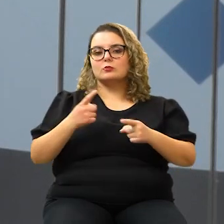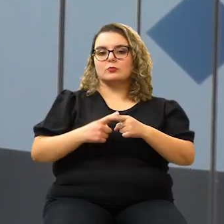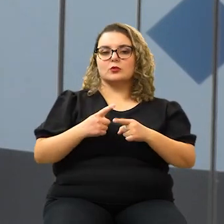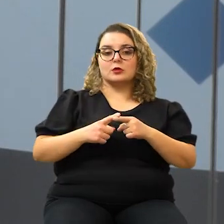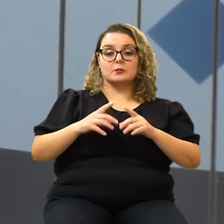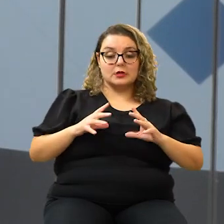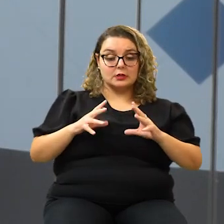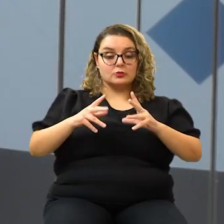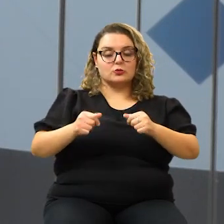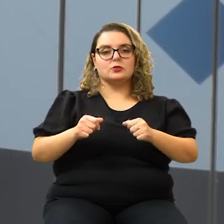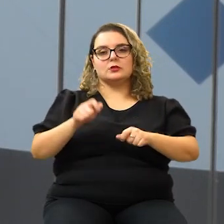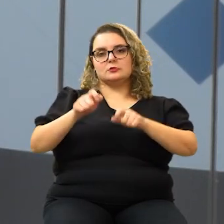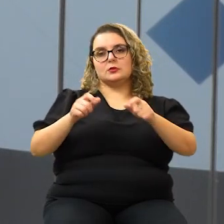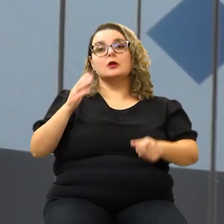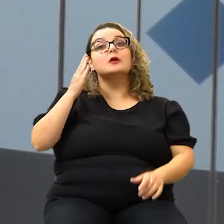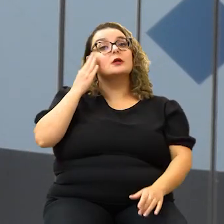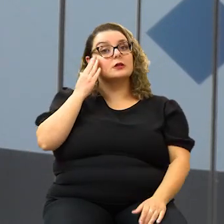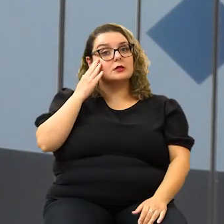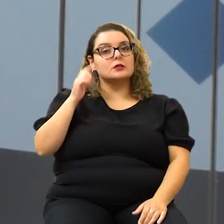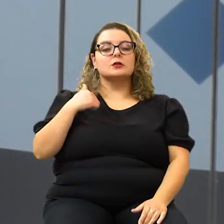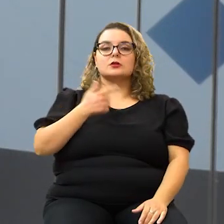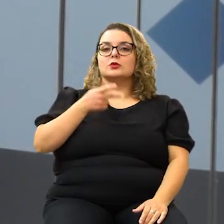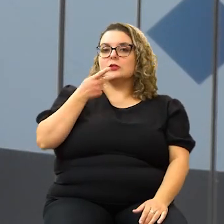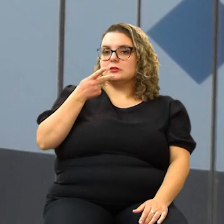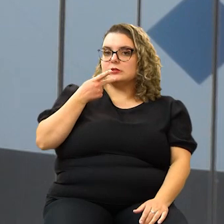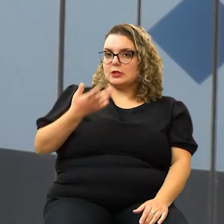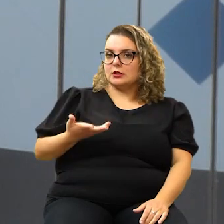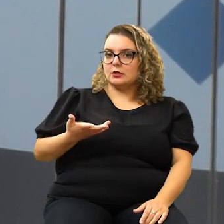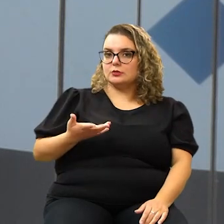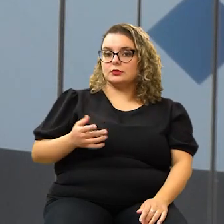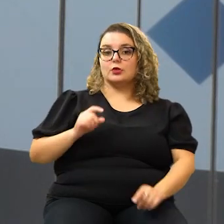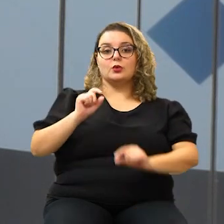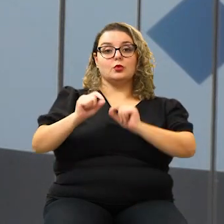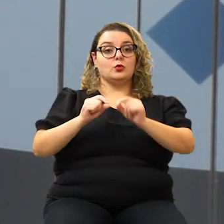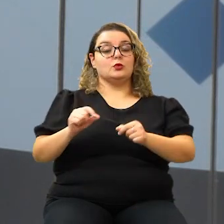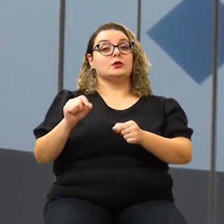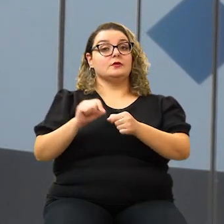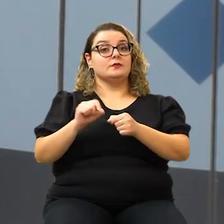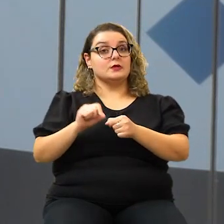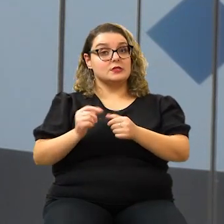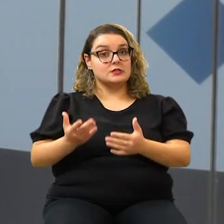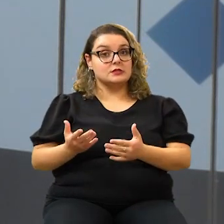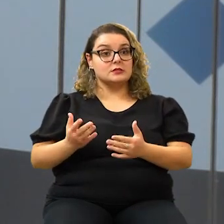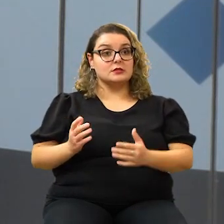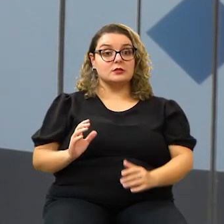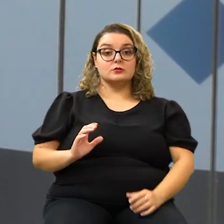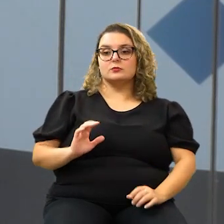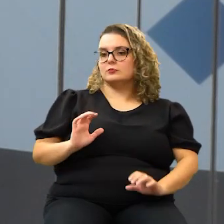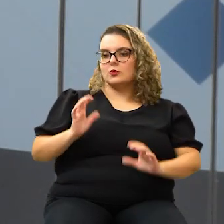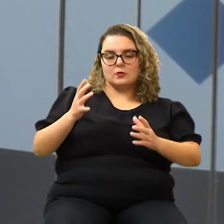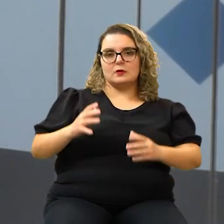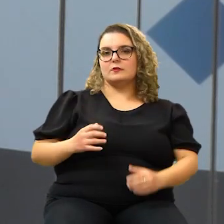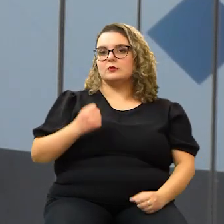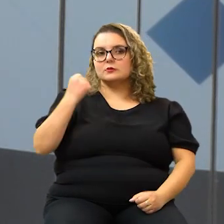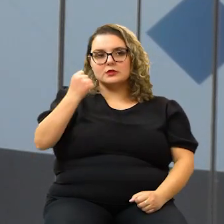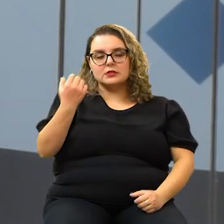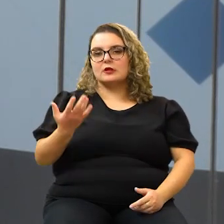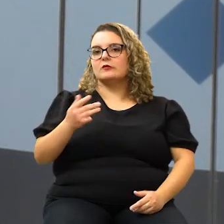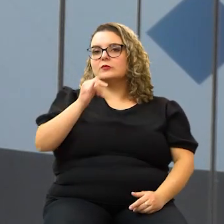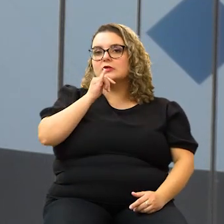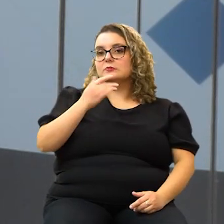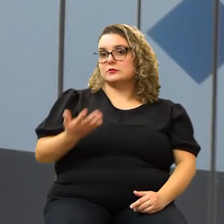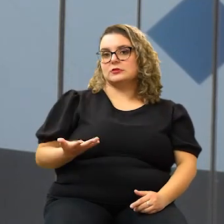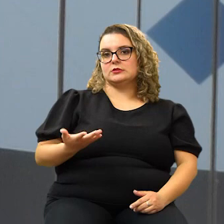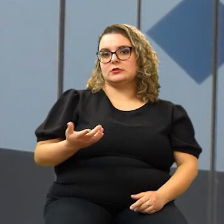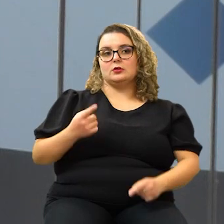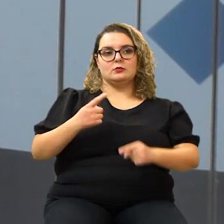todas as pessoas entendam o que nós estamos falando, o que elas devem fazer diante de um evento severo, por exemplo, né? Porque as